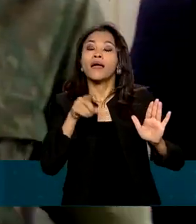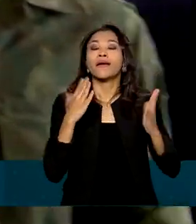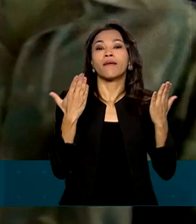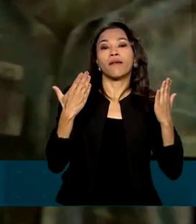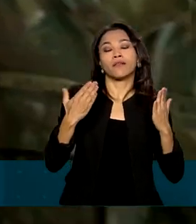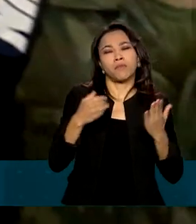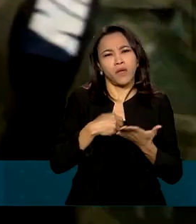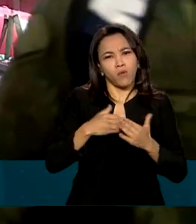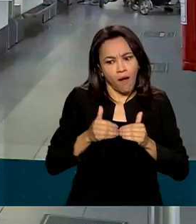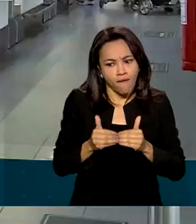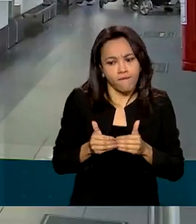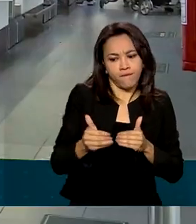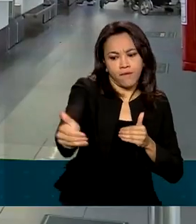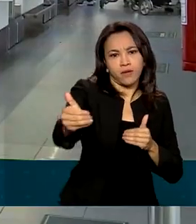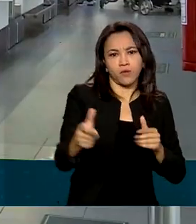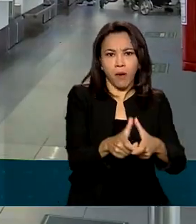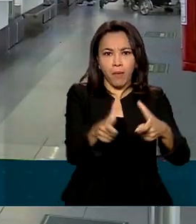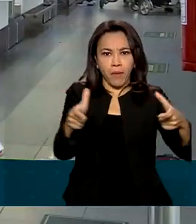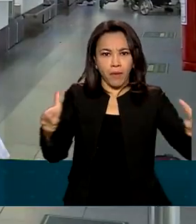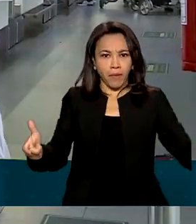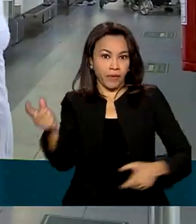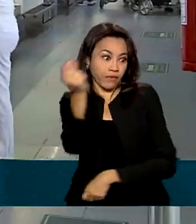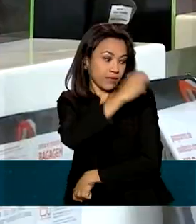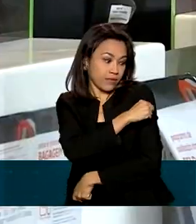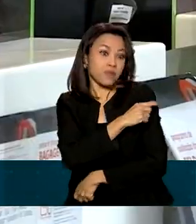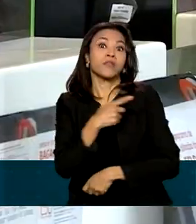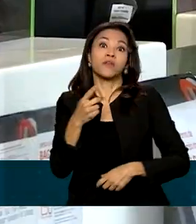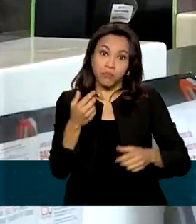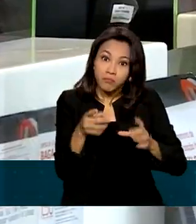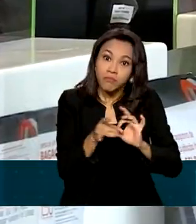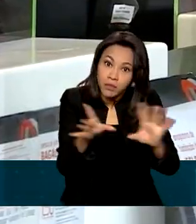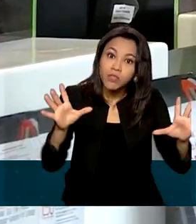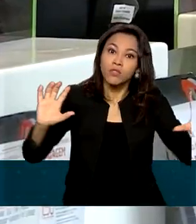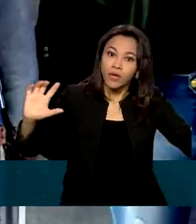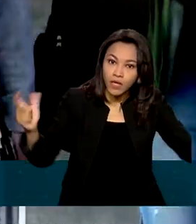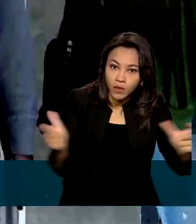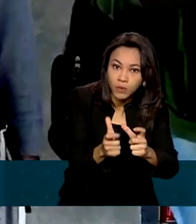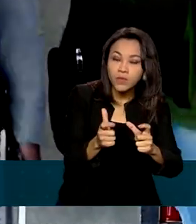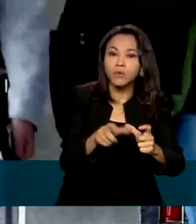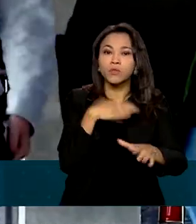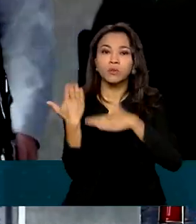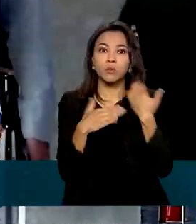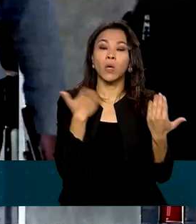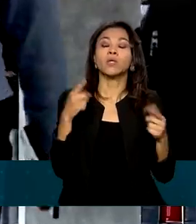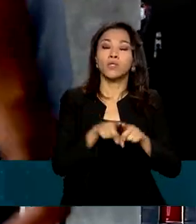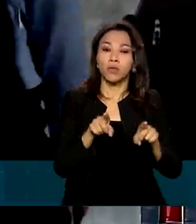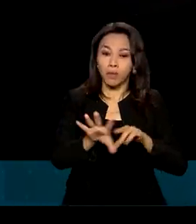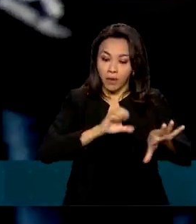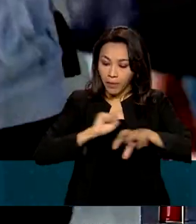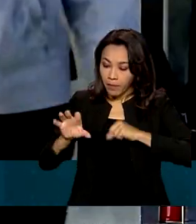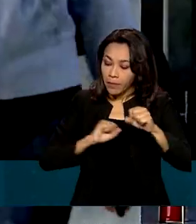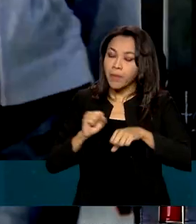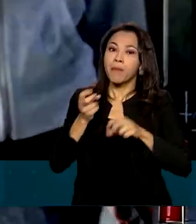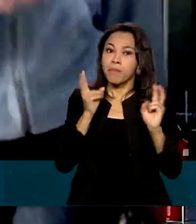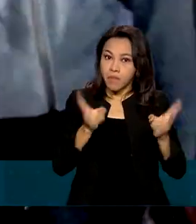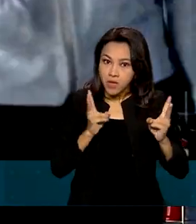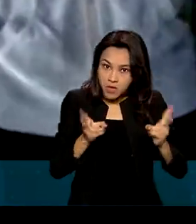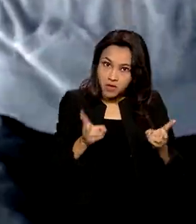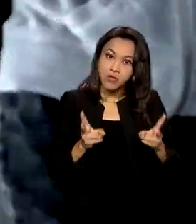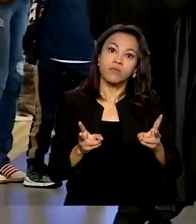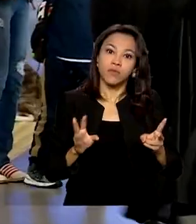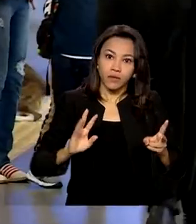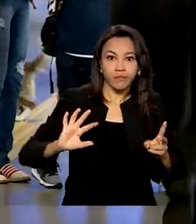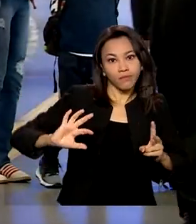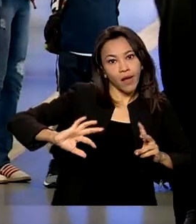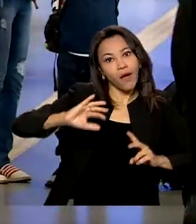vacinas e ao avanço da vacinação no país, que permitiram redução no número de casos e mortes, mesmo com o aparecimento e o avanço de